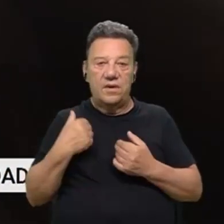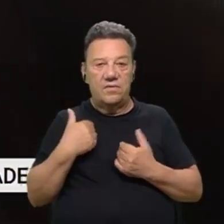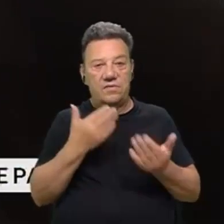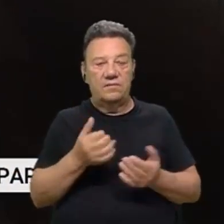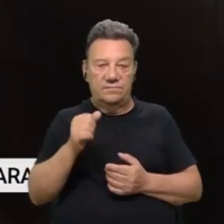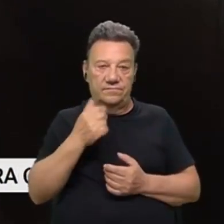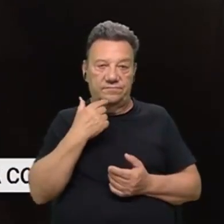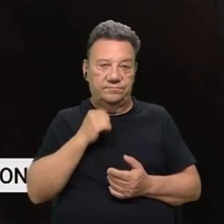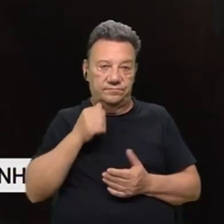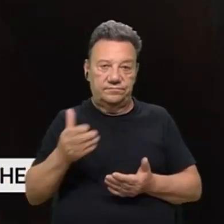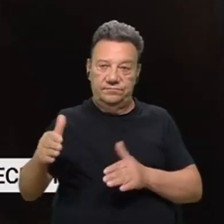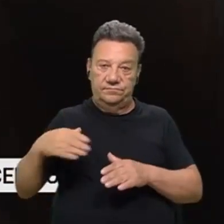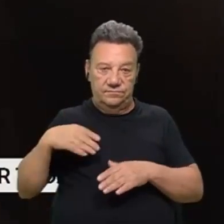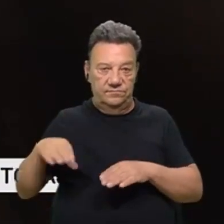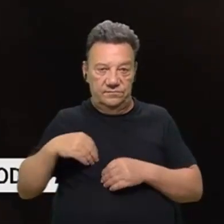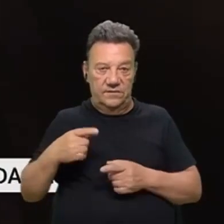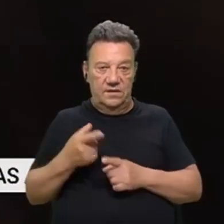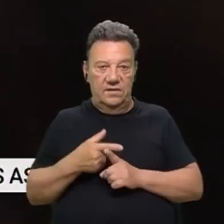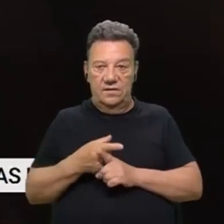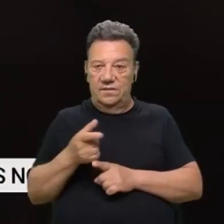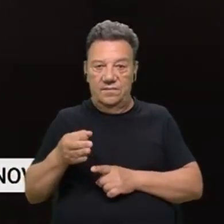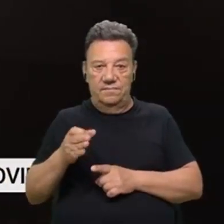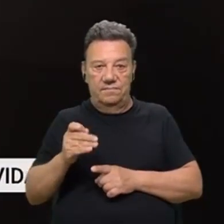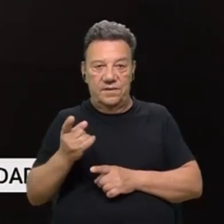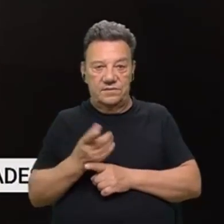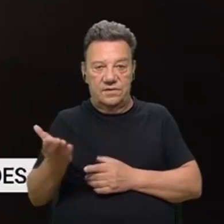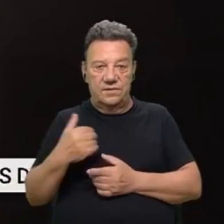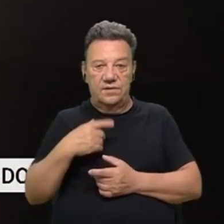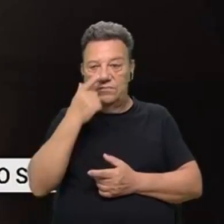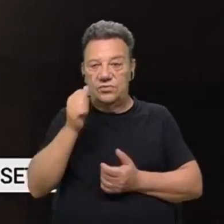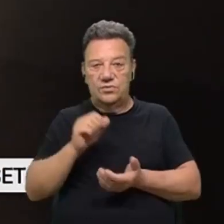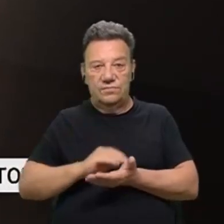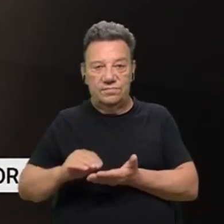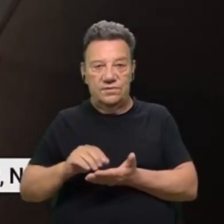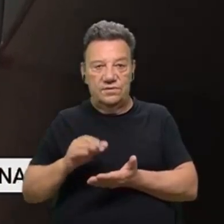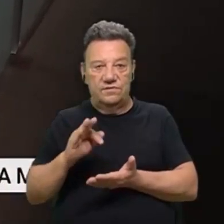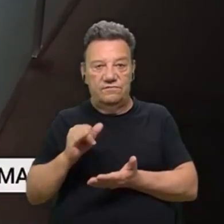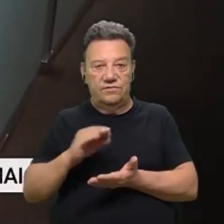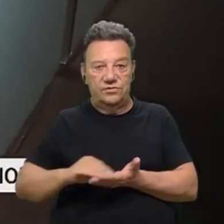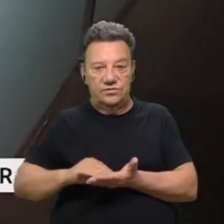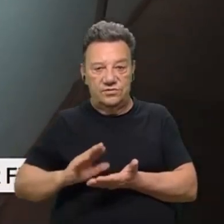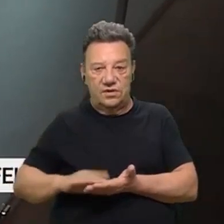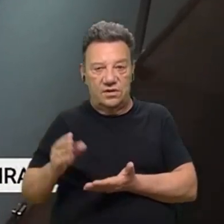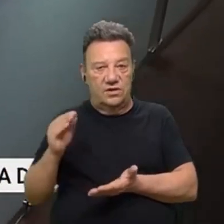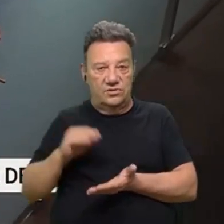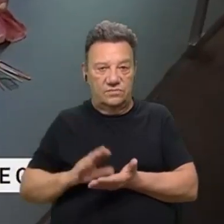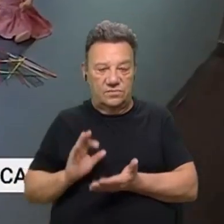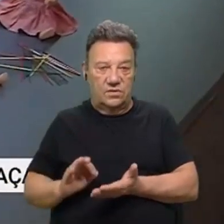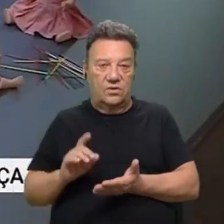nós recebemos as peças eh as pessoas preenchem uma ficha de inscrição e eh eh